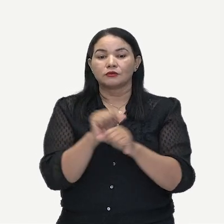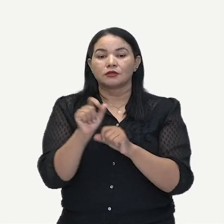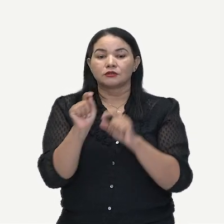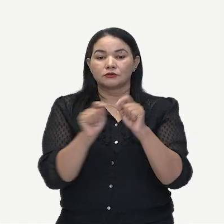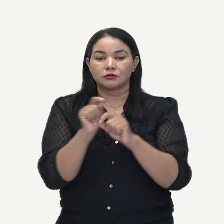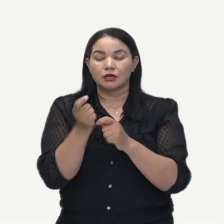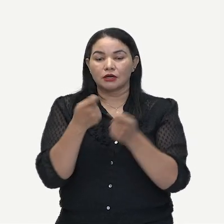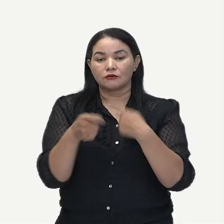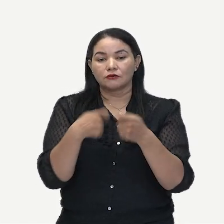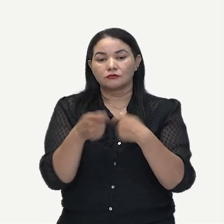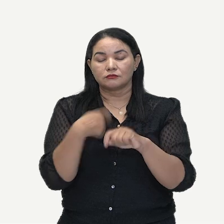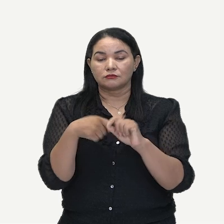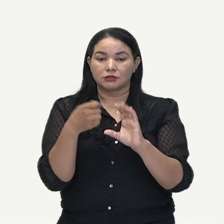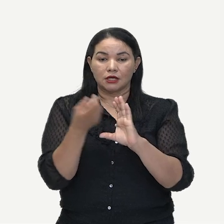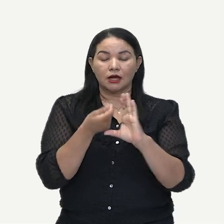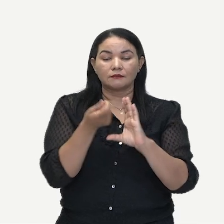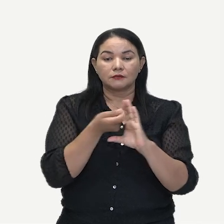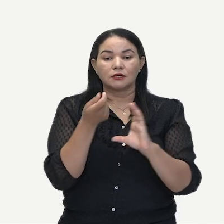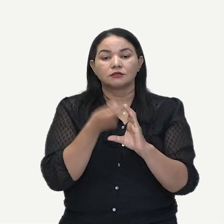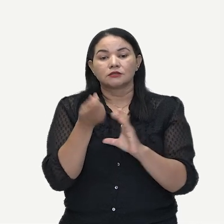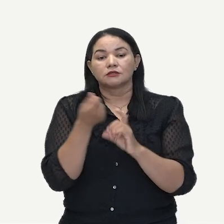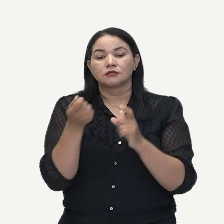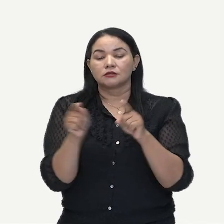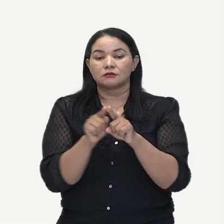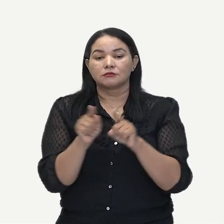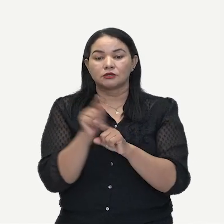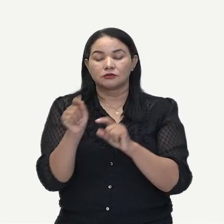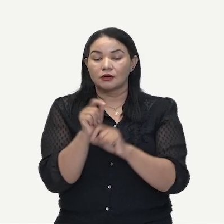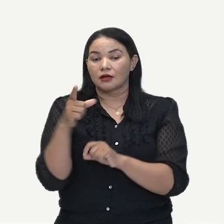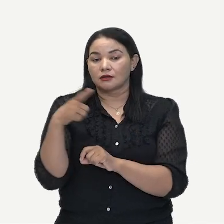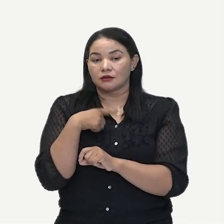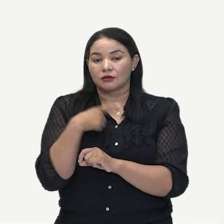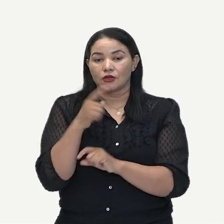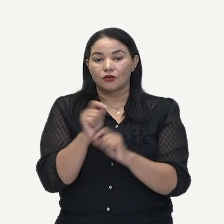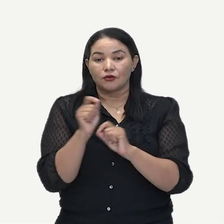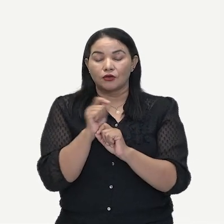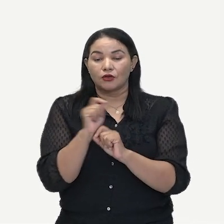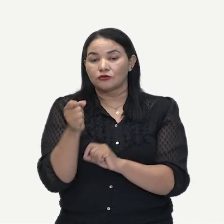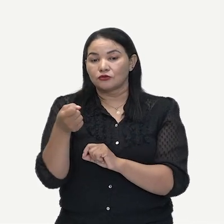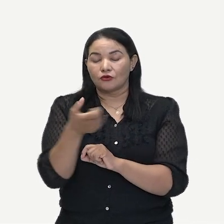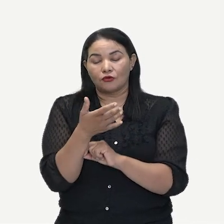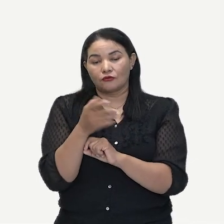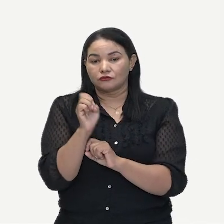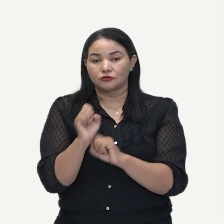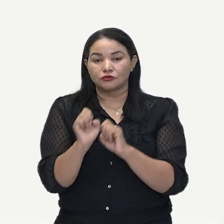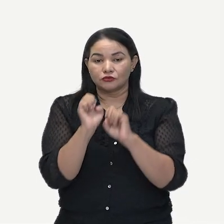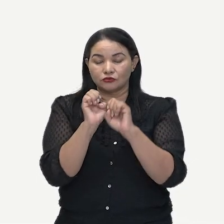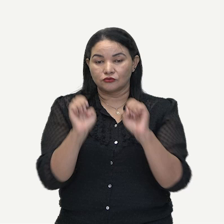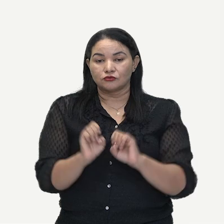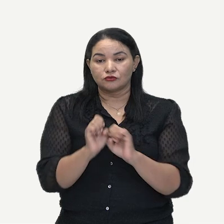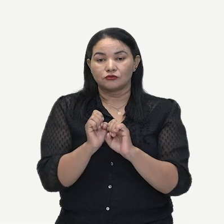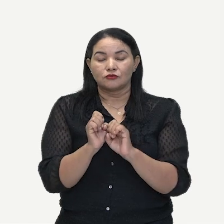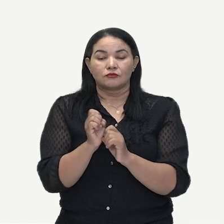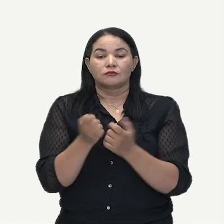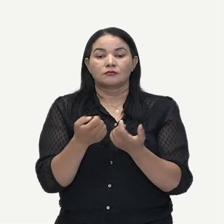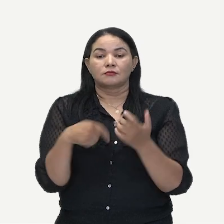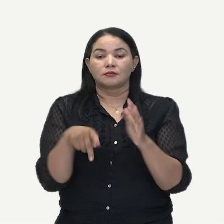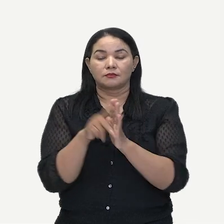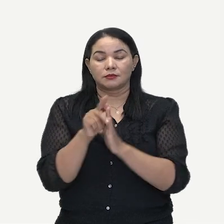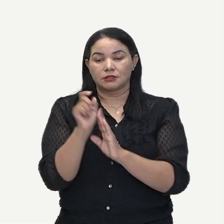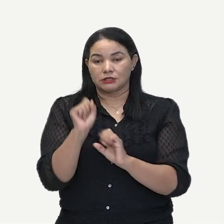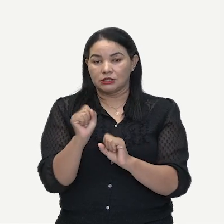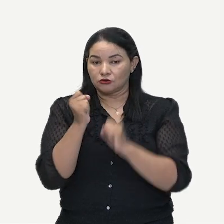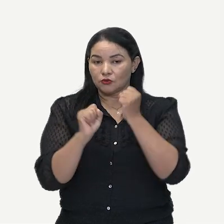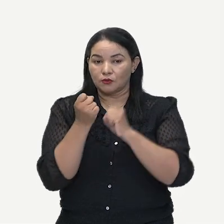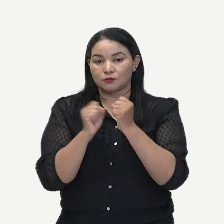economia capitalista, fazendo que haja a promoção de uma reestruturação industrial, havendo então